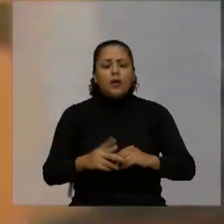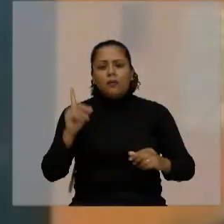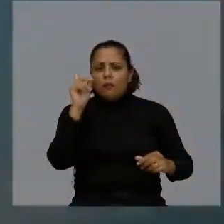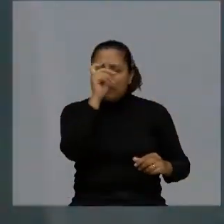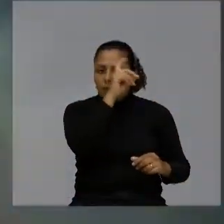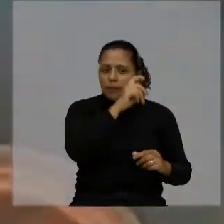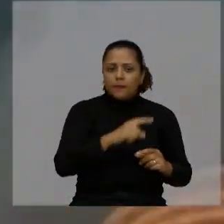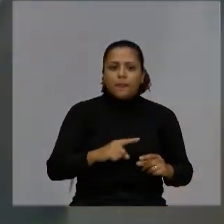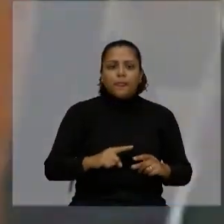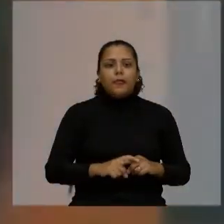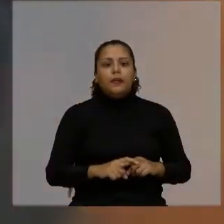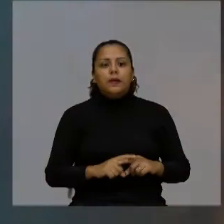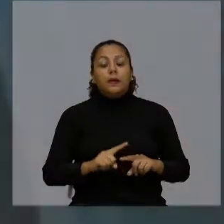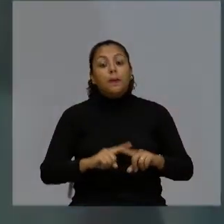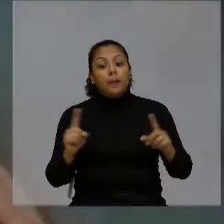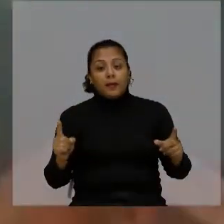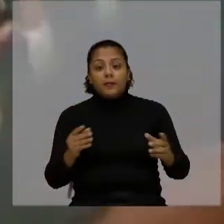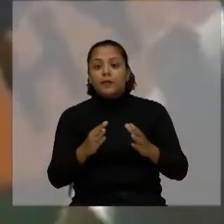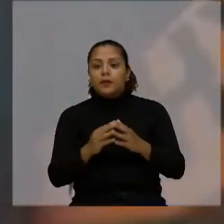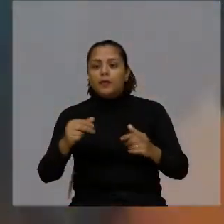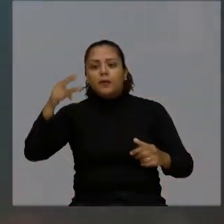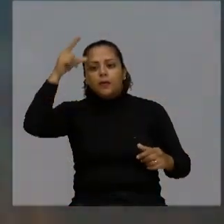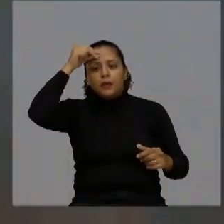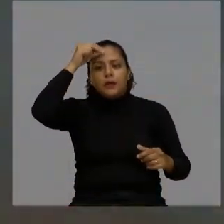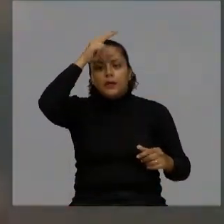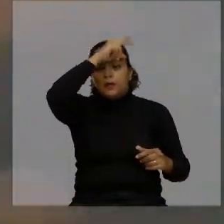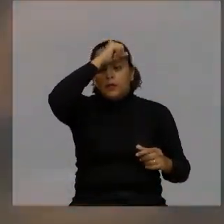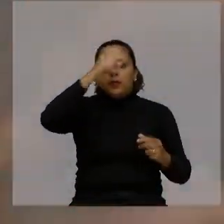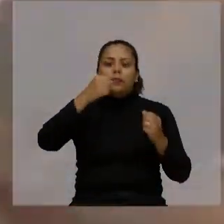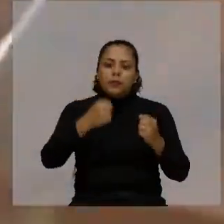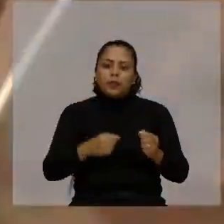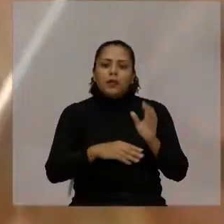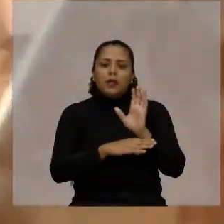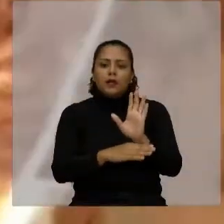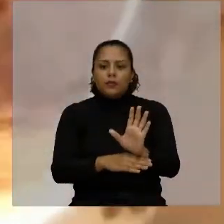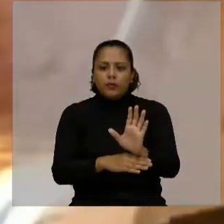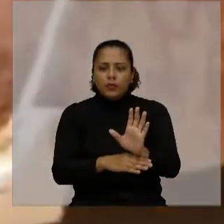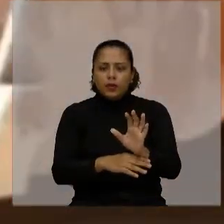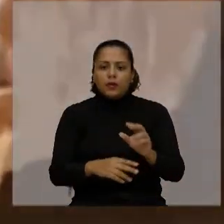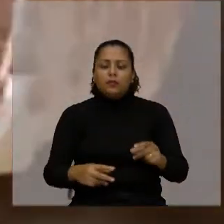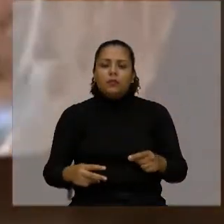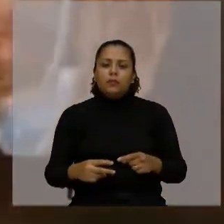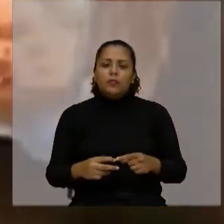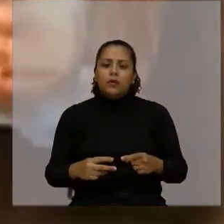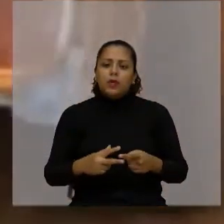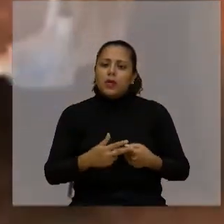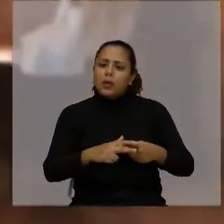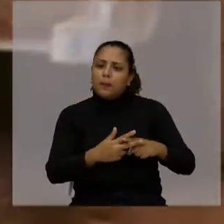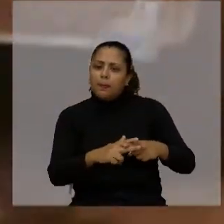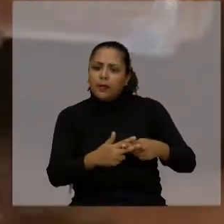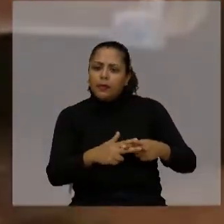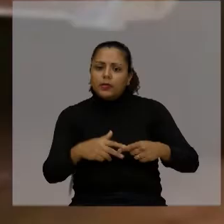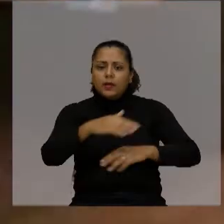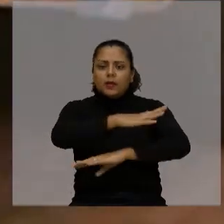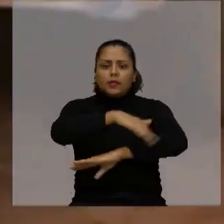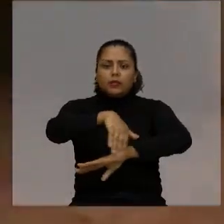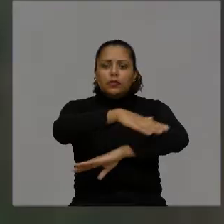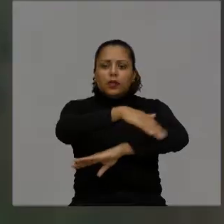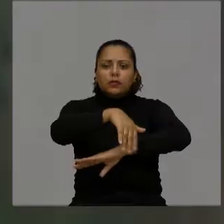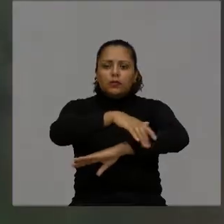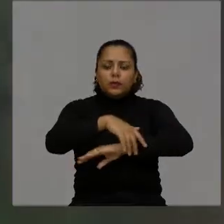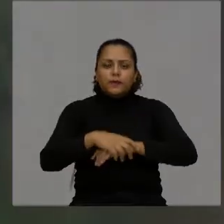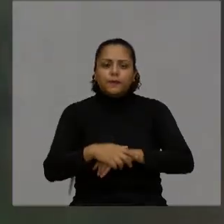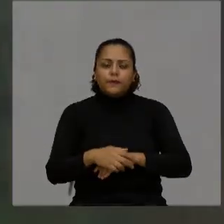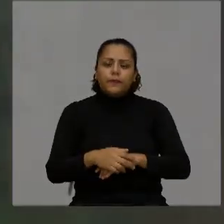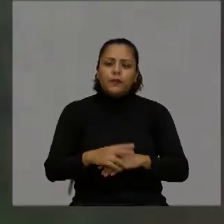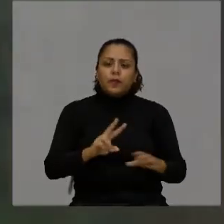através da Regional Norte, pudesse estar presente hoje fazendo a manutenção dessa rua. Na verdade, a informação é que desde a